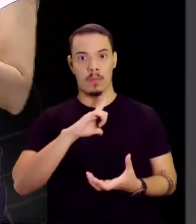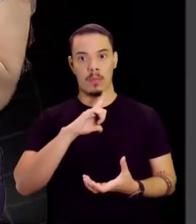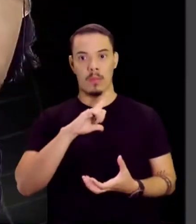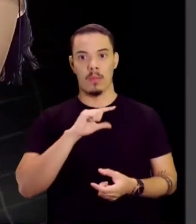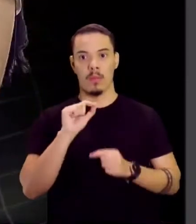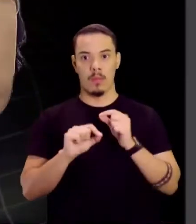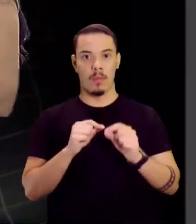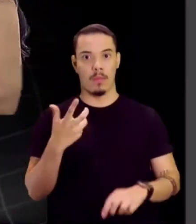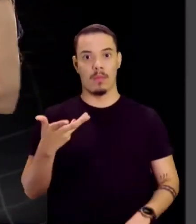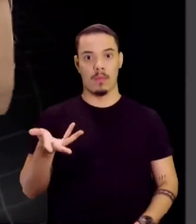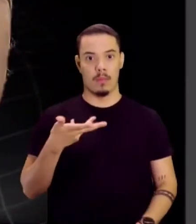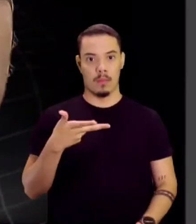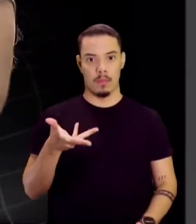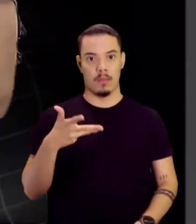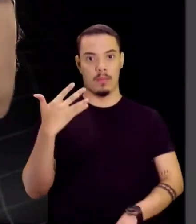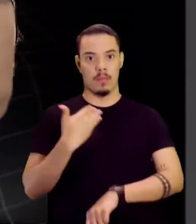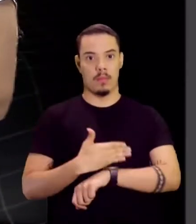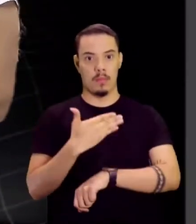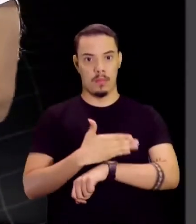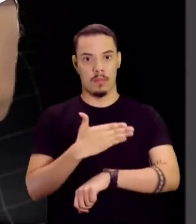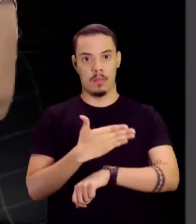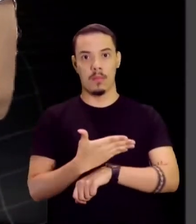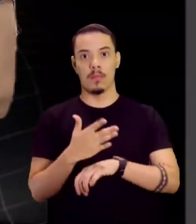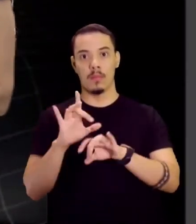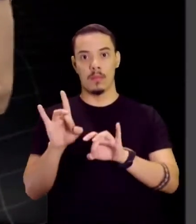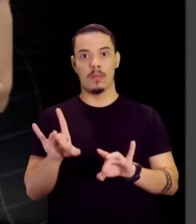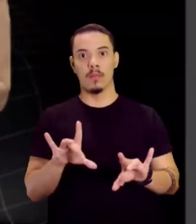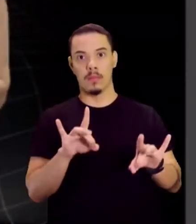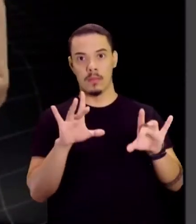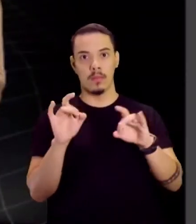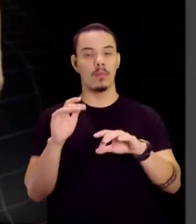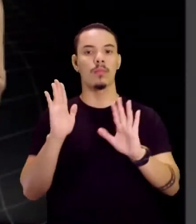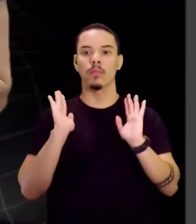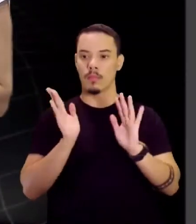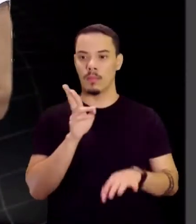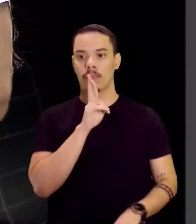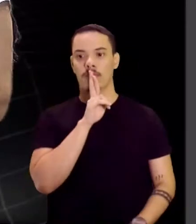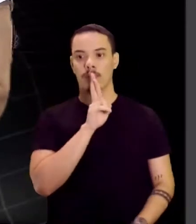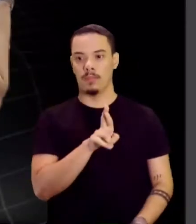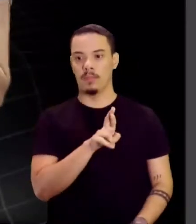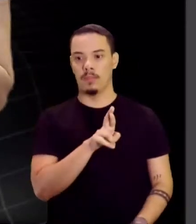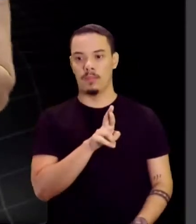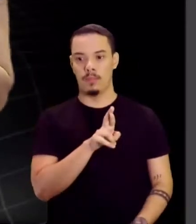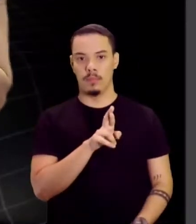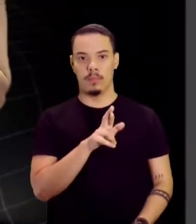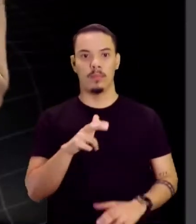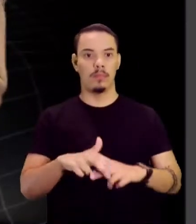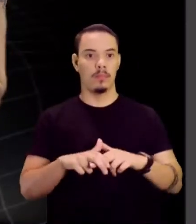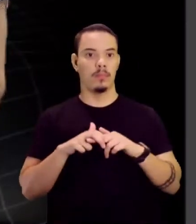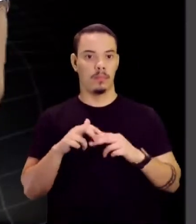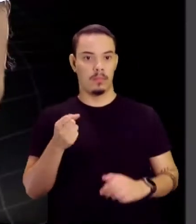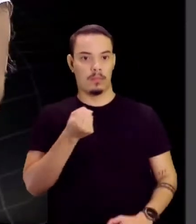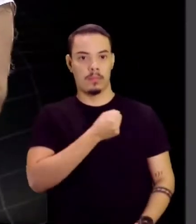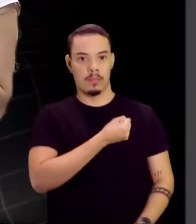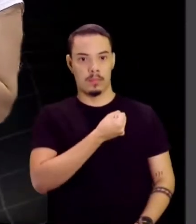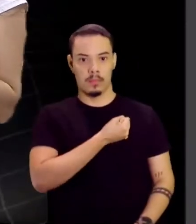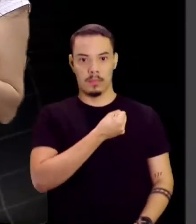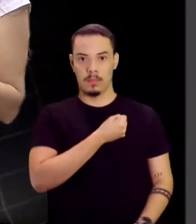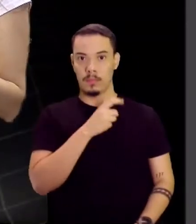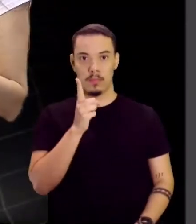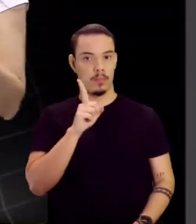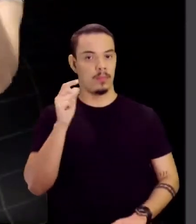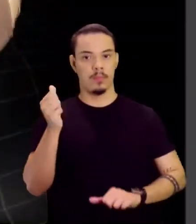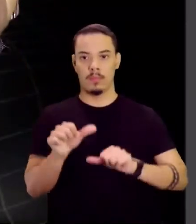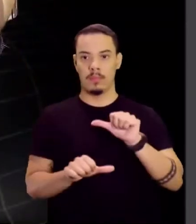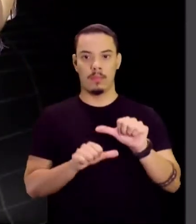aceleração constante específica, certo? Então já respondeu, Deise. Já respondemos, né? Esse Falou que valor a aceleração não muda, né?